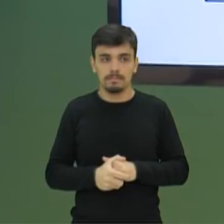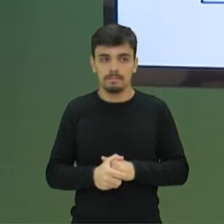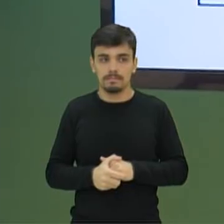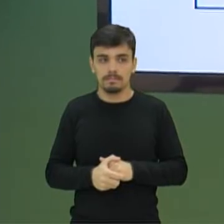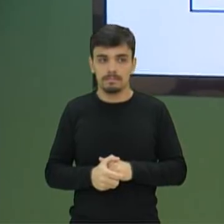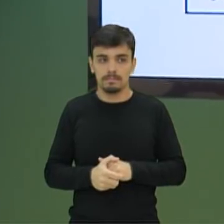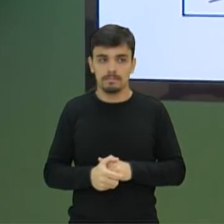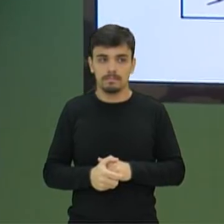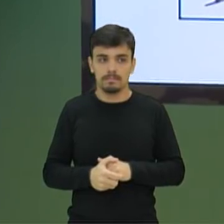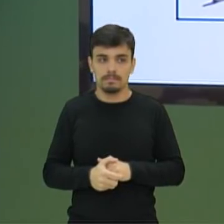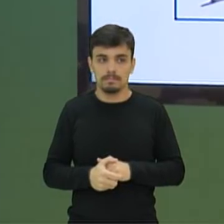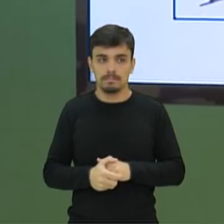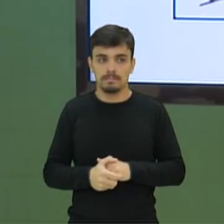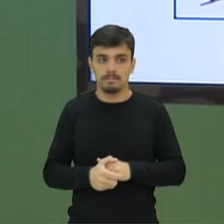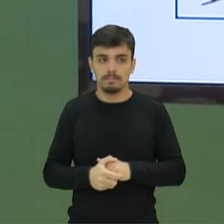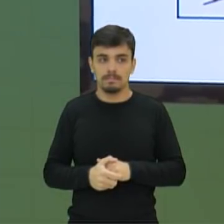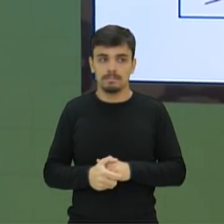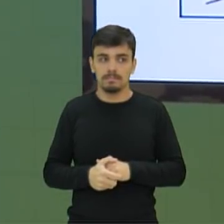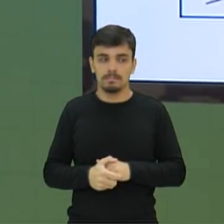friends